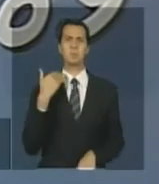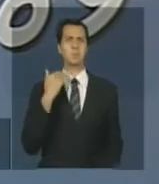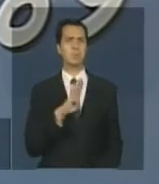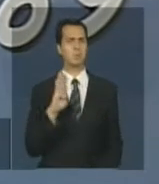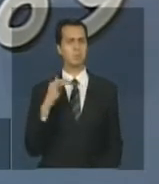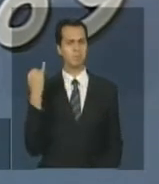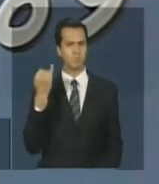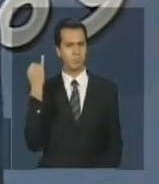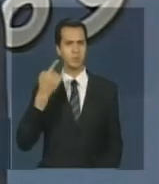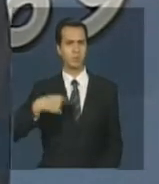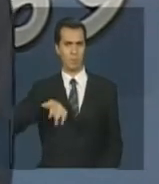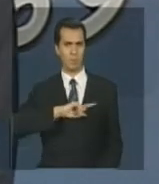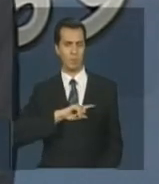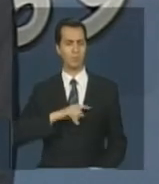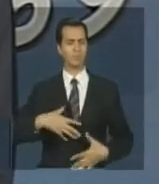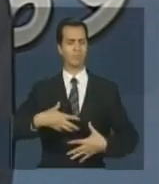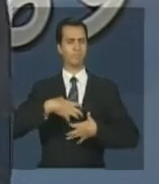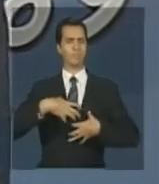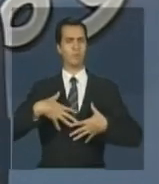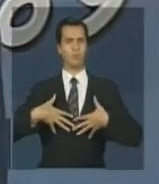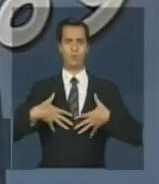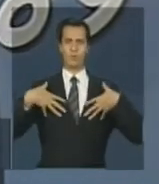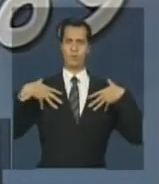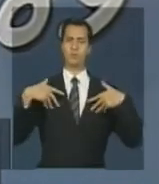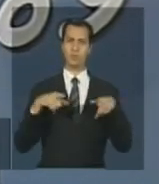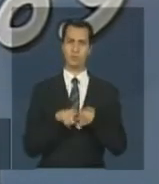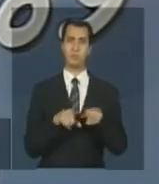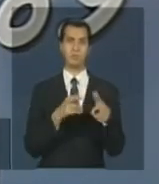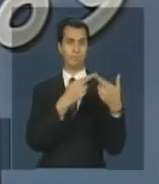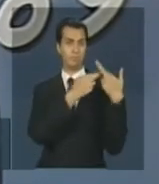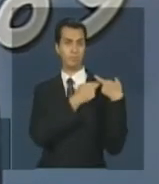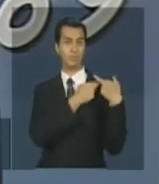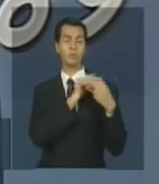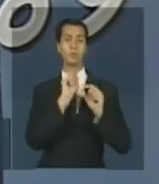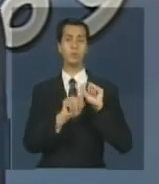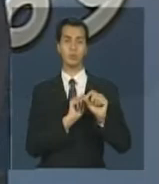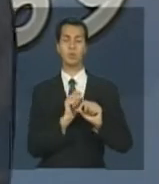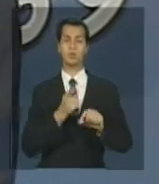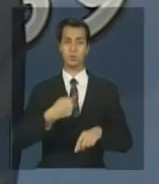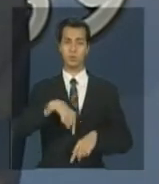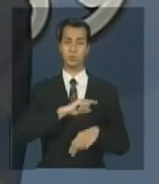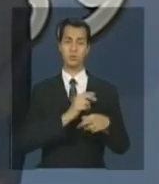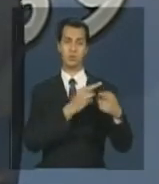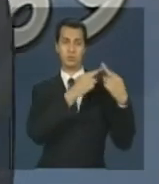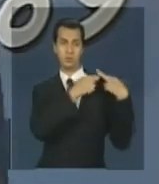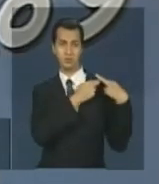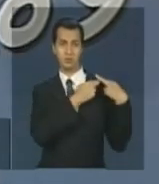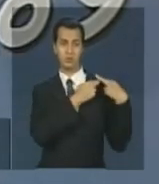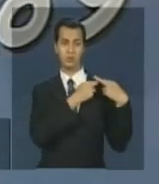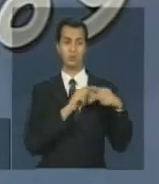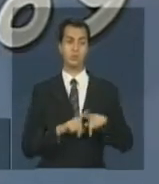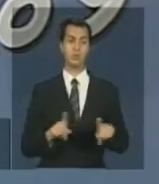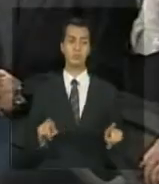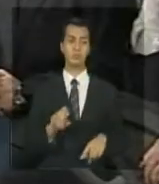de responsabilidade e irresponsabilidade em poder afirmar que mesmo não querendo que seja utilizado né